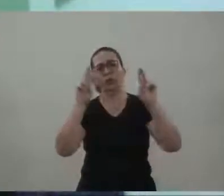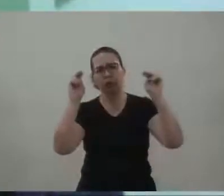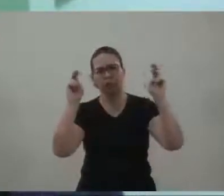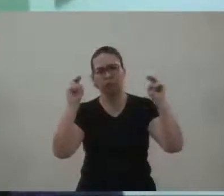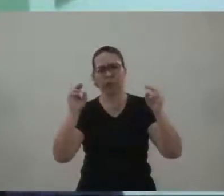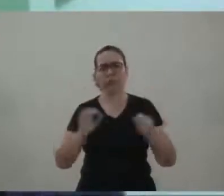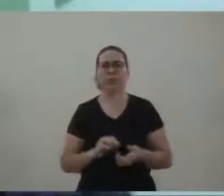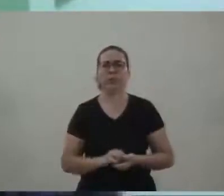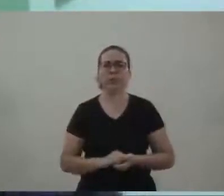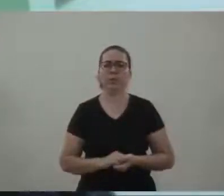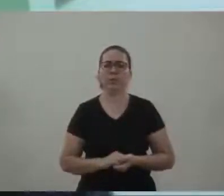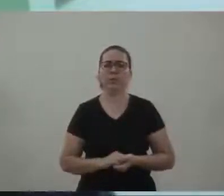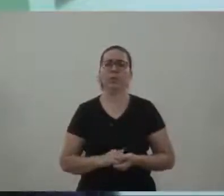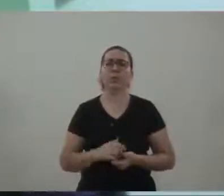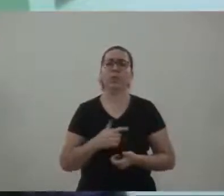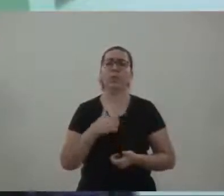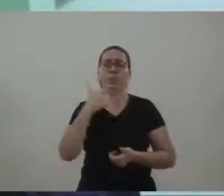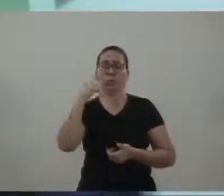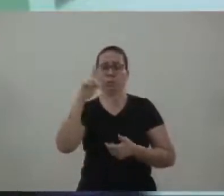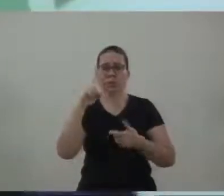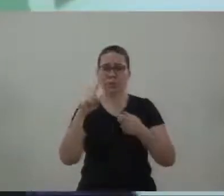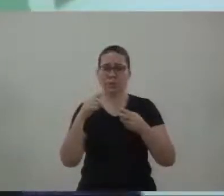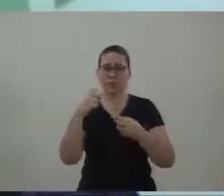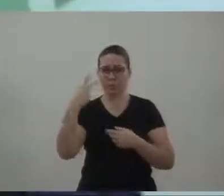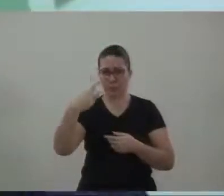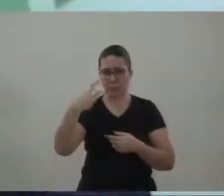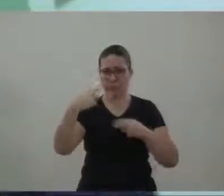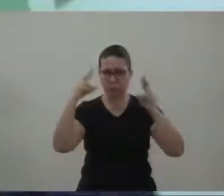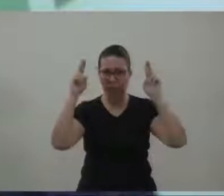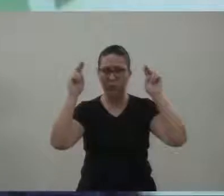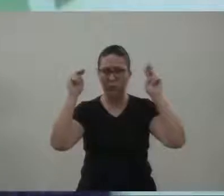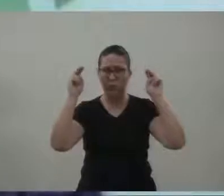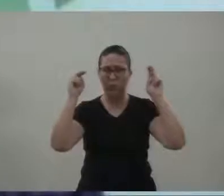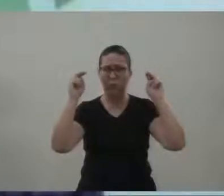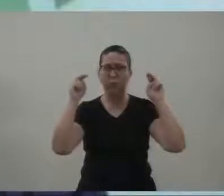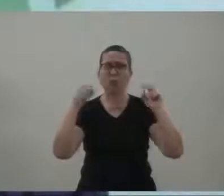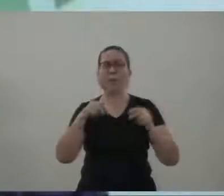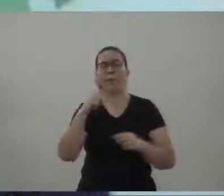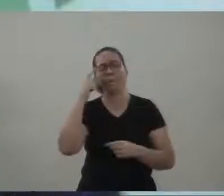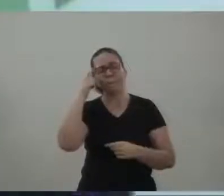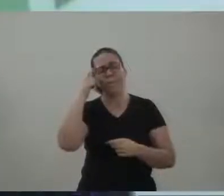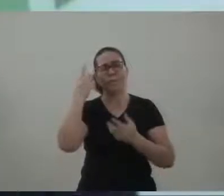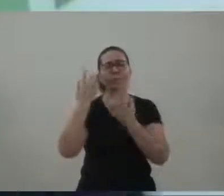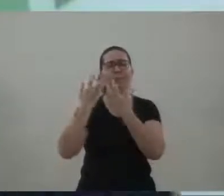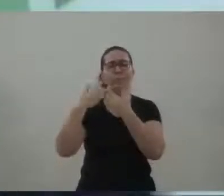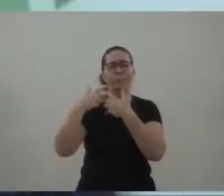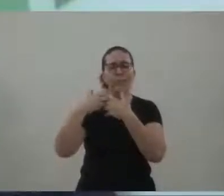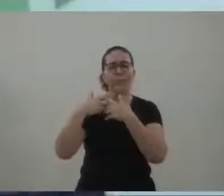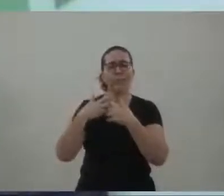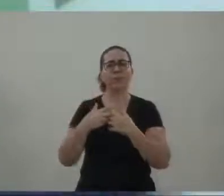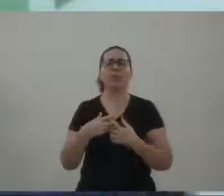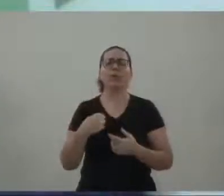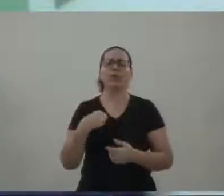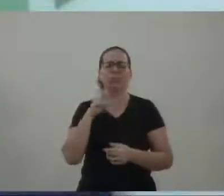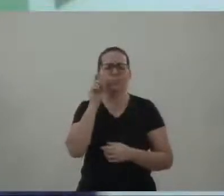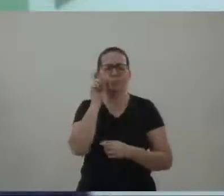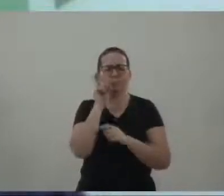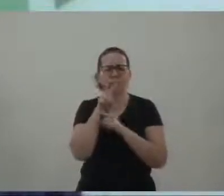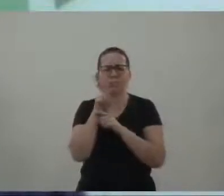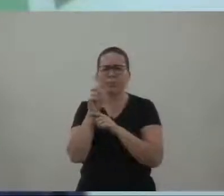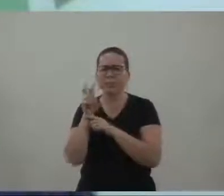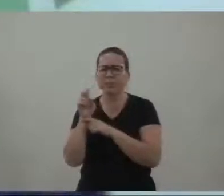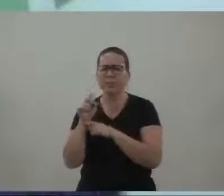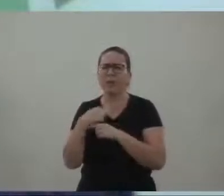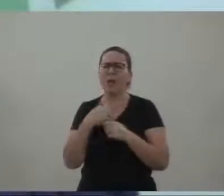aqui. O segundo assunto eu quero colocar para a gente pensar, né? Eu tenho acompanhado os dados